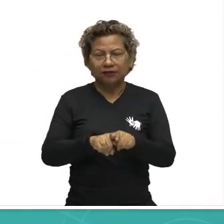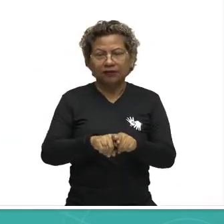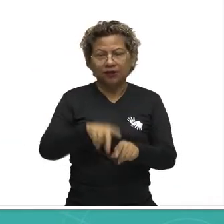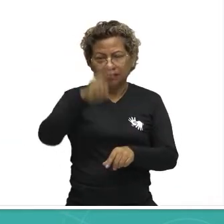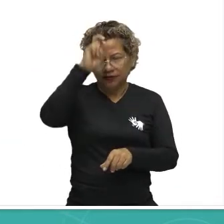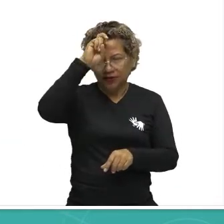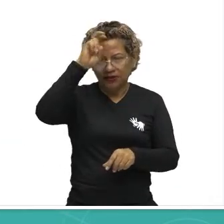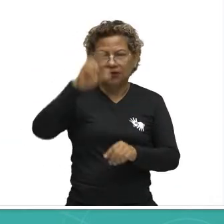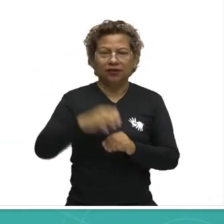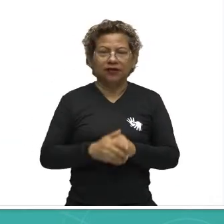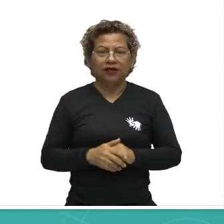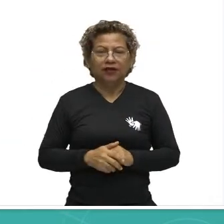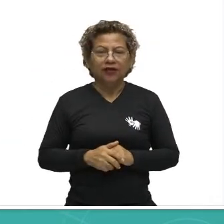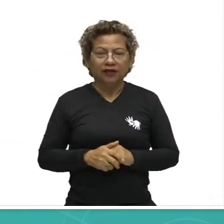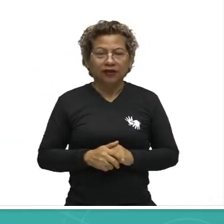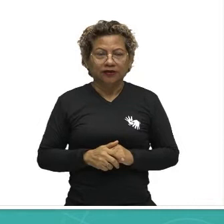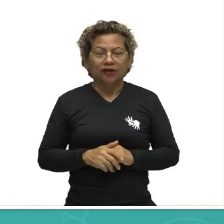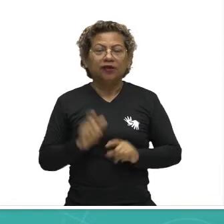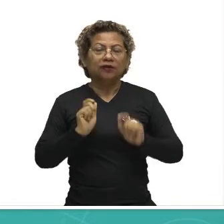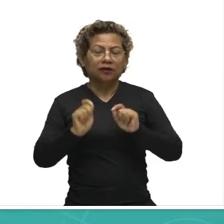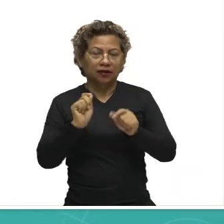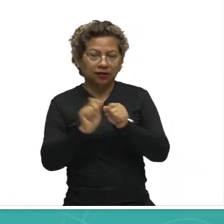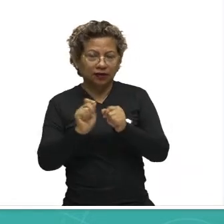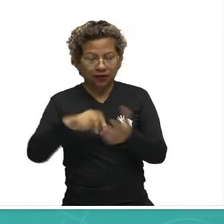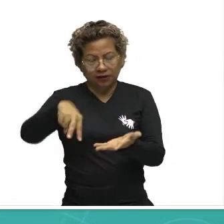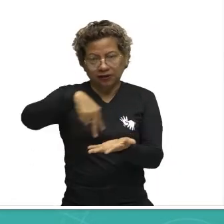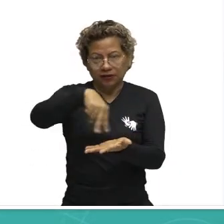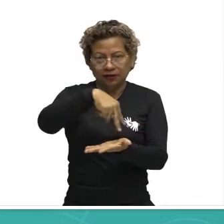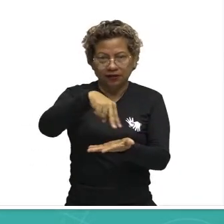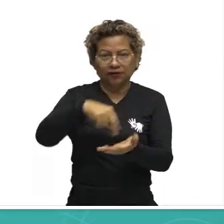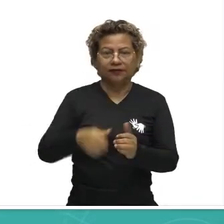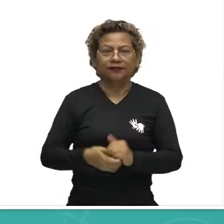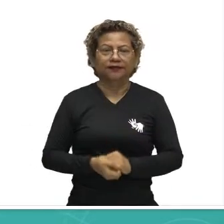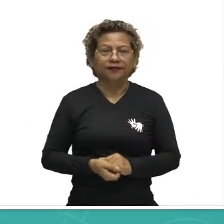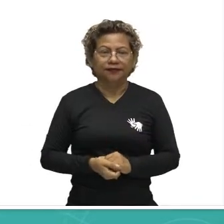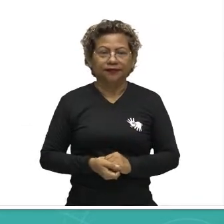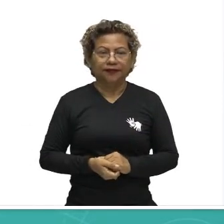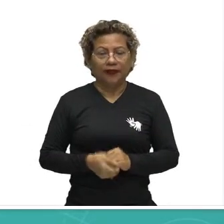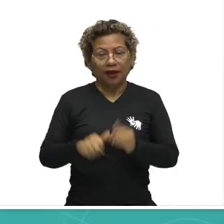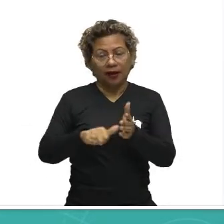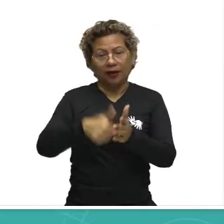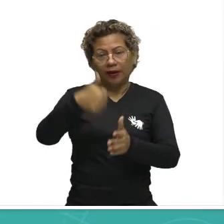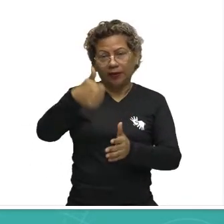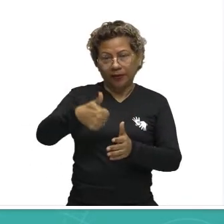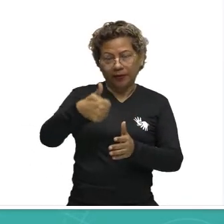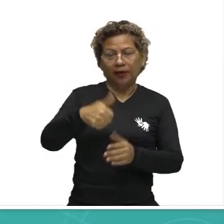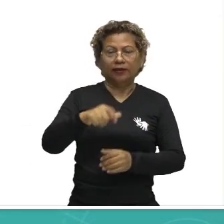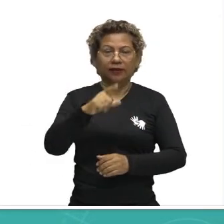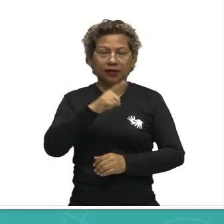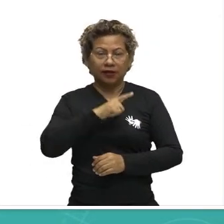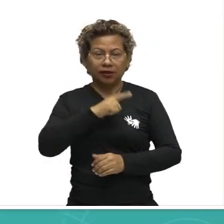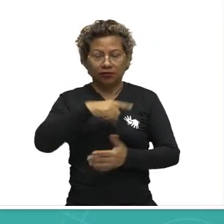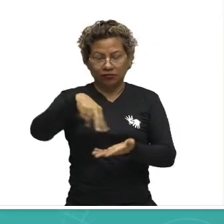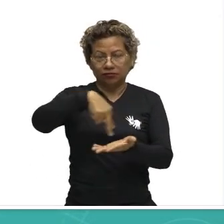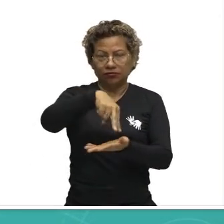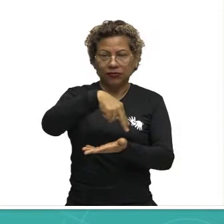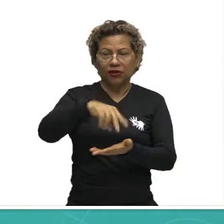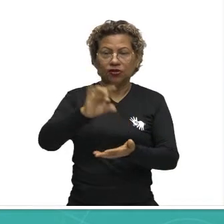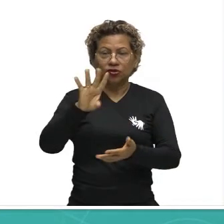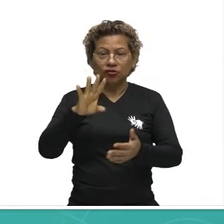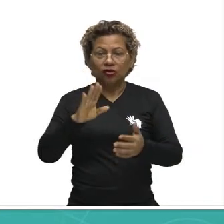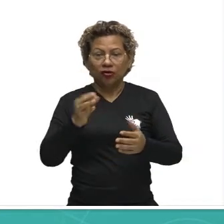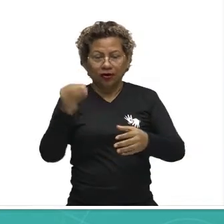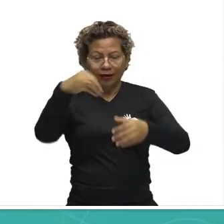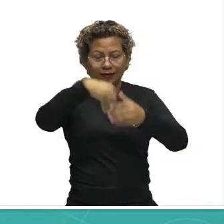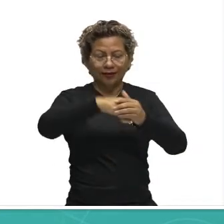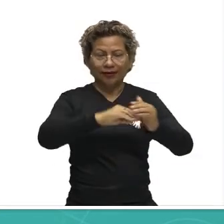sacerdotisas dançavam em rituais religiosos. Continuando, primeiramente ela ocorria somente nos templos, mas